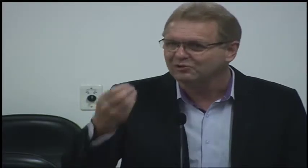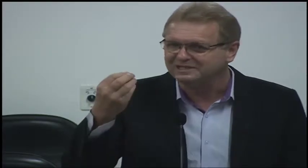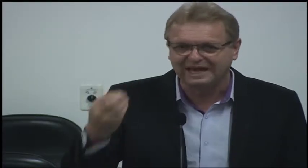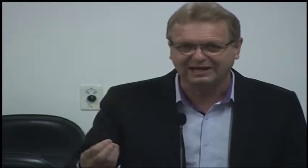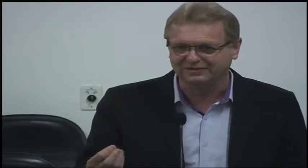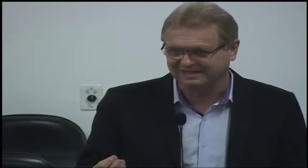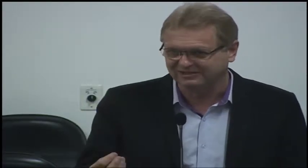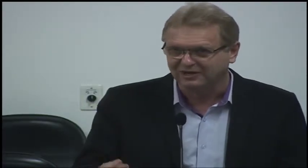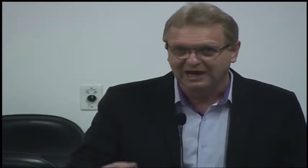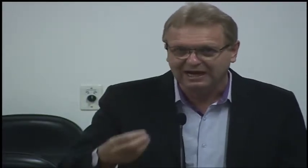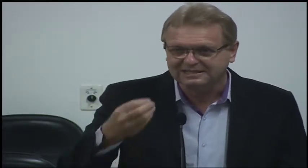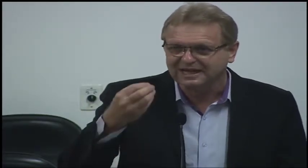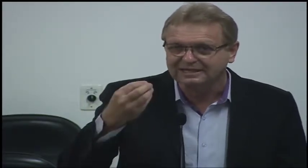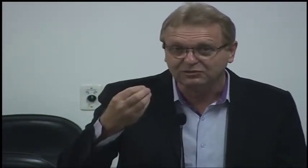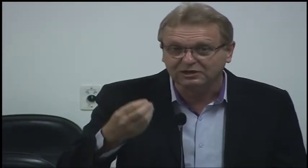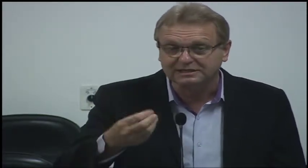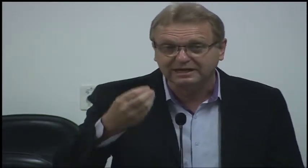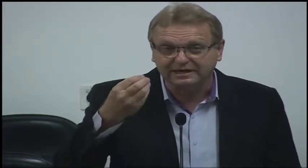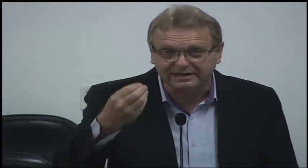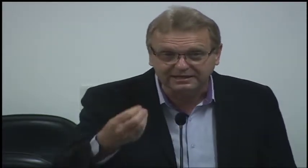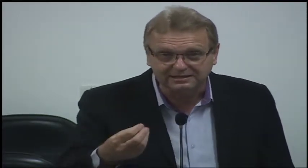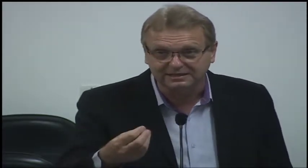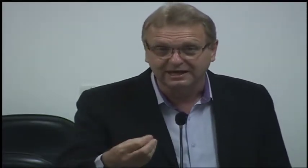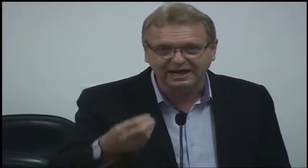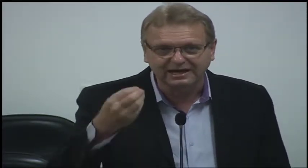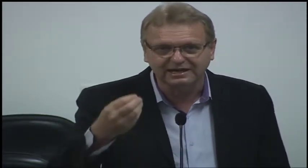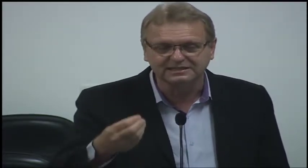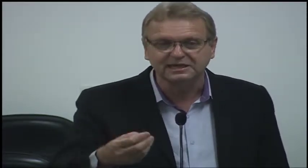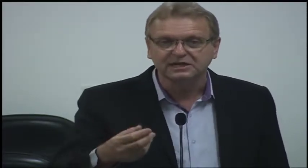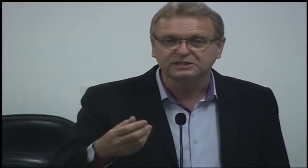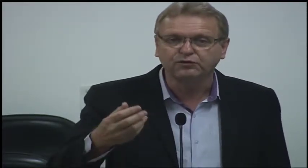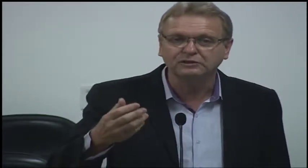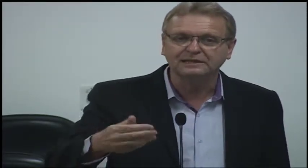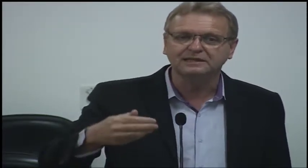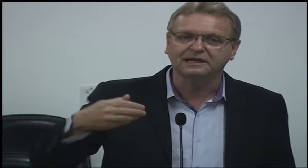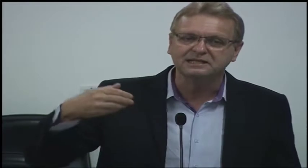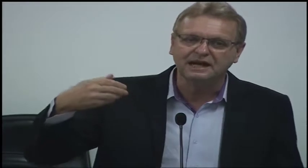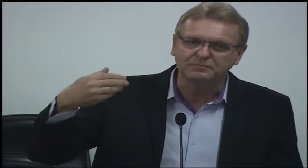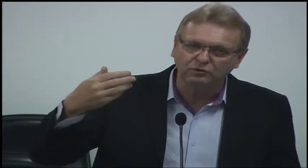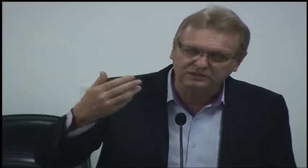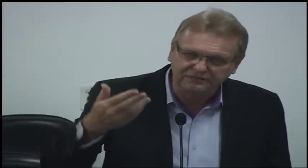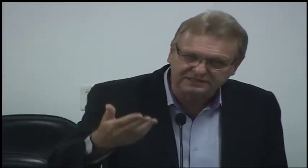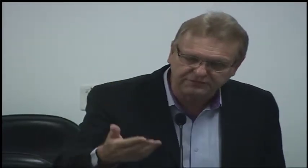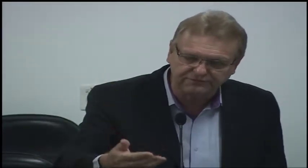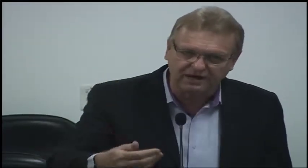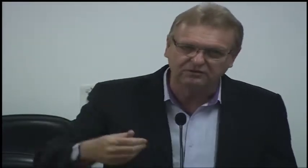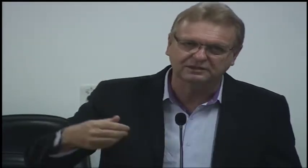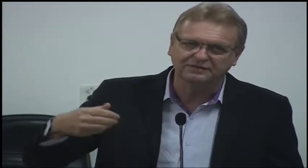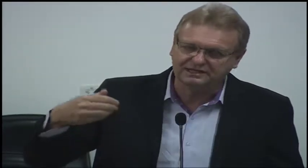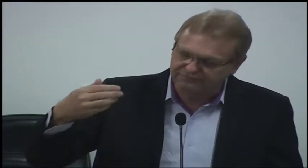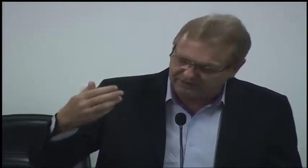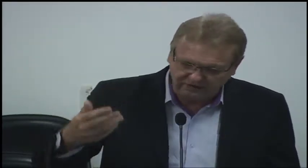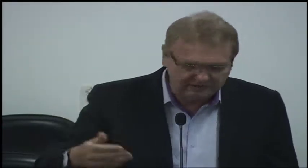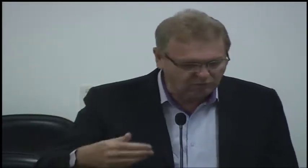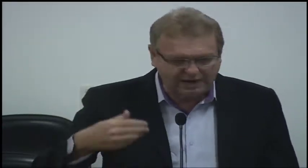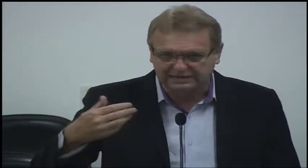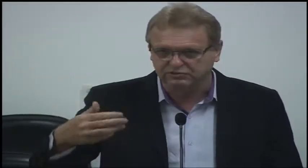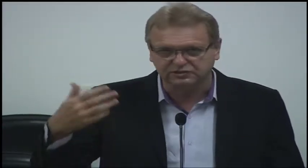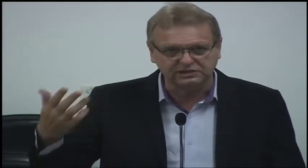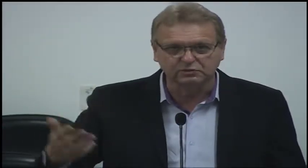você não consegue fazer isso. A cidade nossa é grande. Se voltar a ter 3 caminhões, vai fazer falta, vai ter